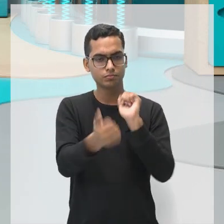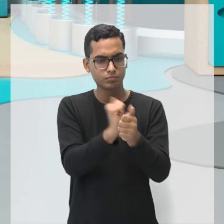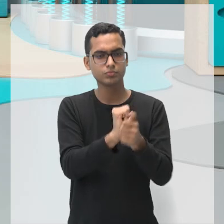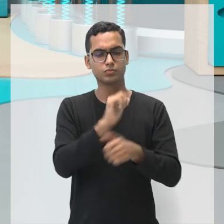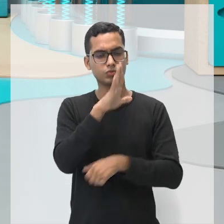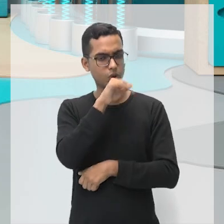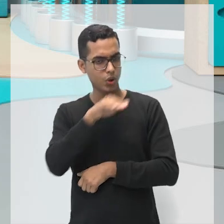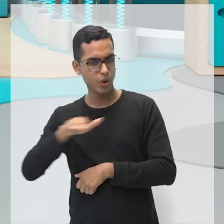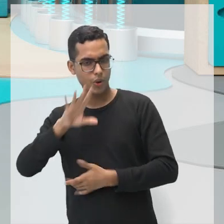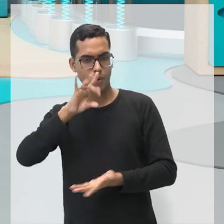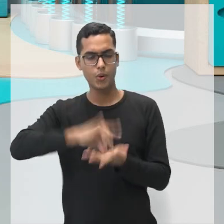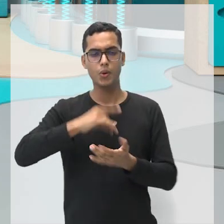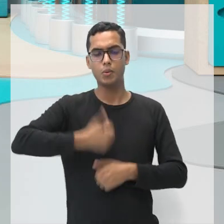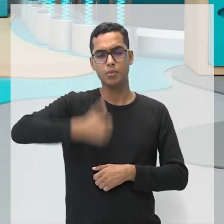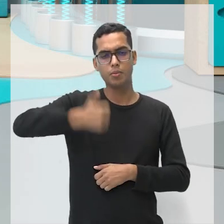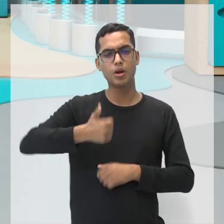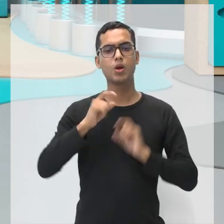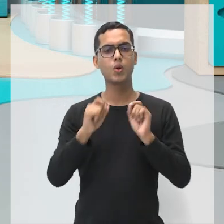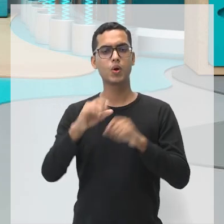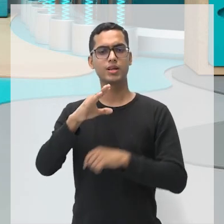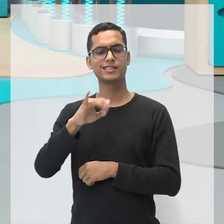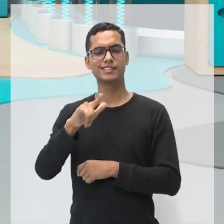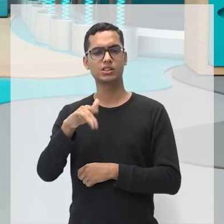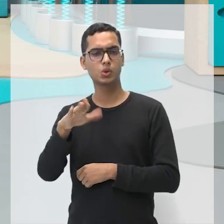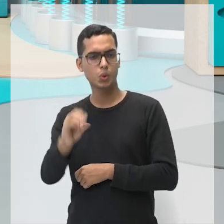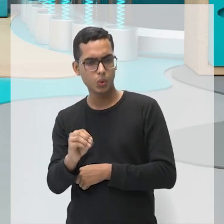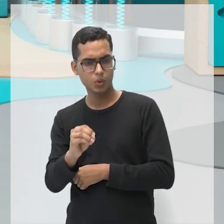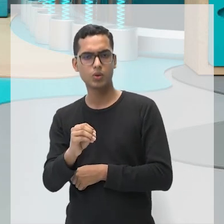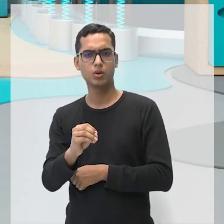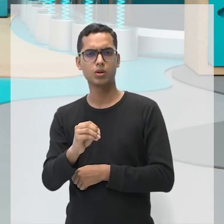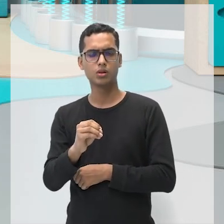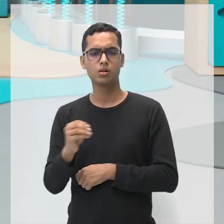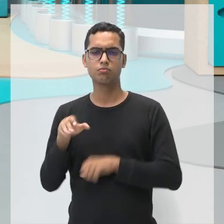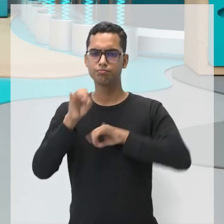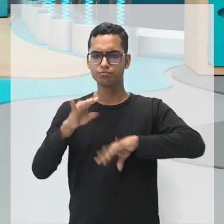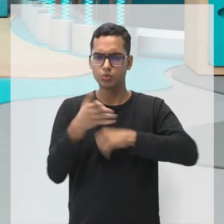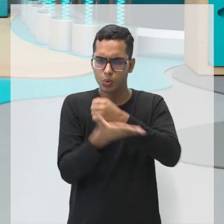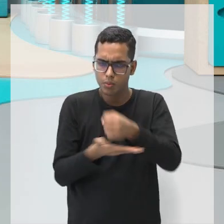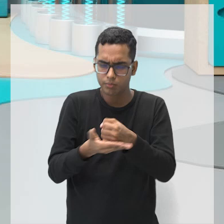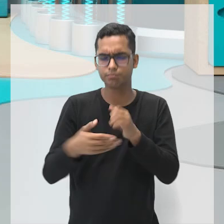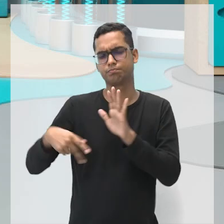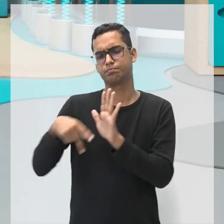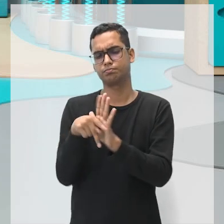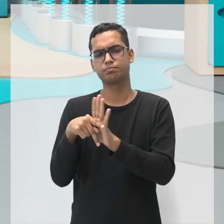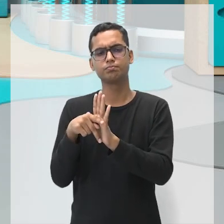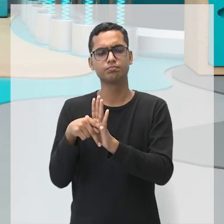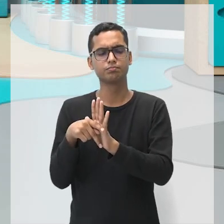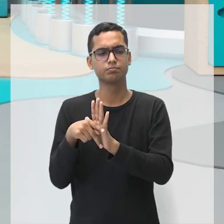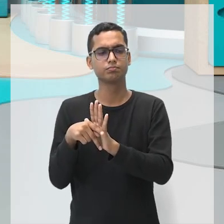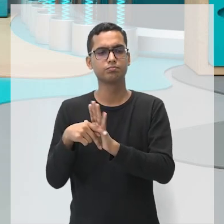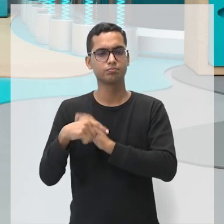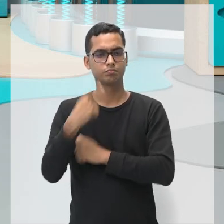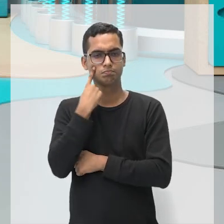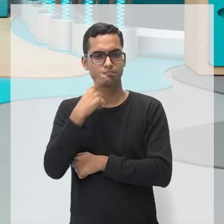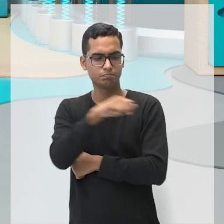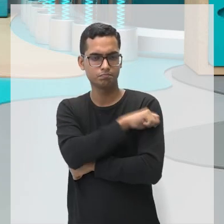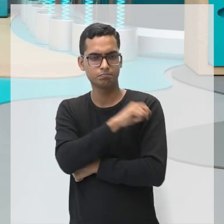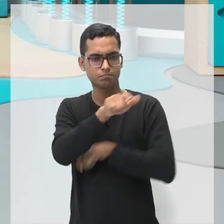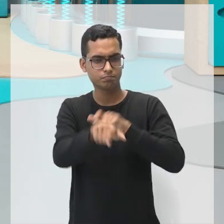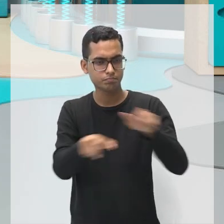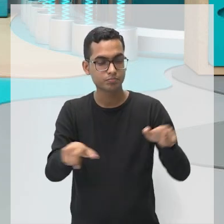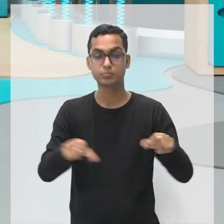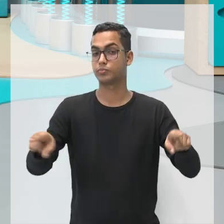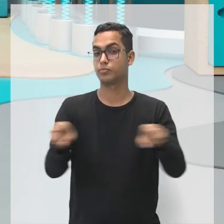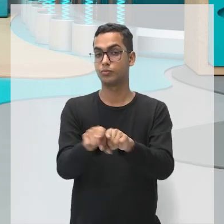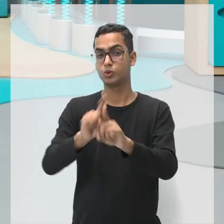e desportiva para crianças do primeiro ciclo do ensino básico. O principal objetivo do mini handebol